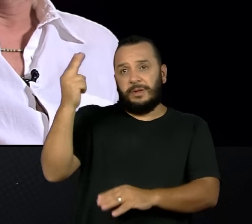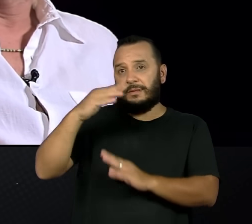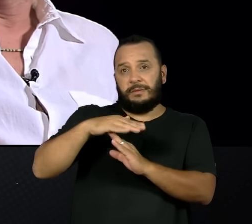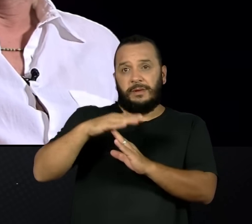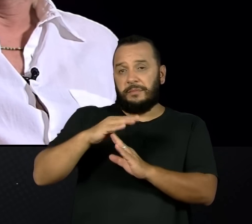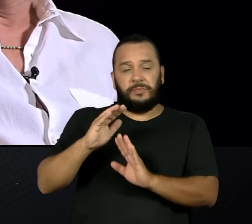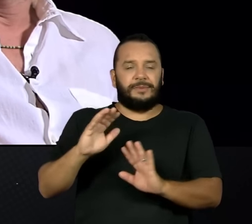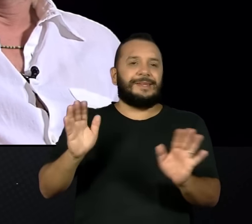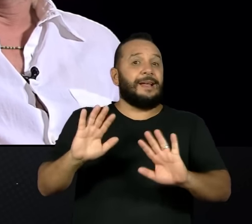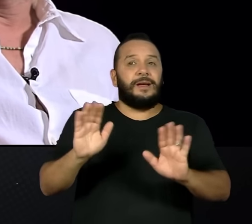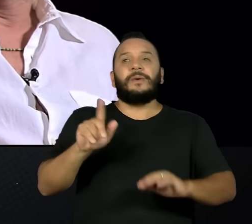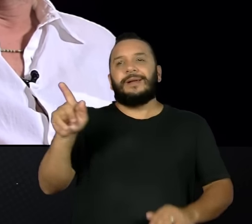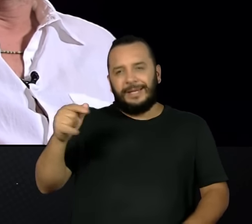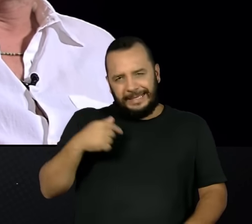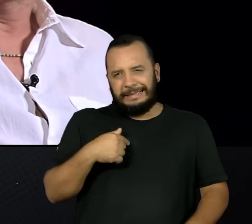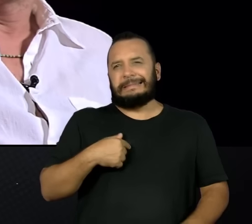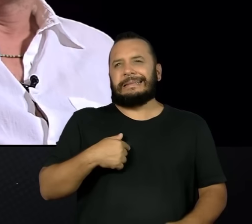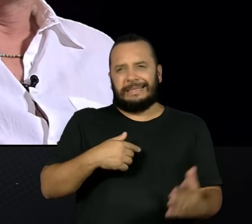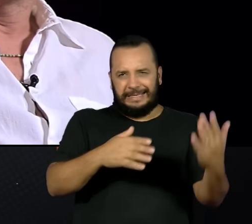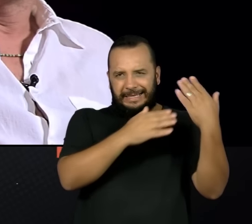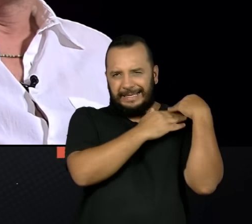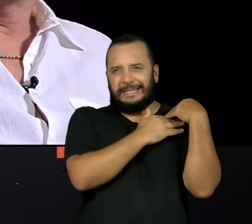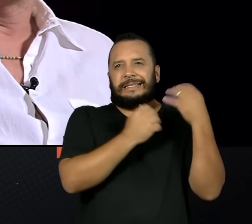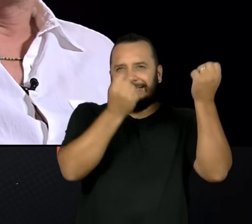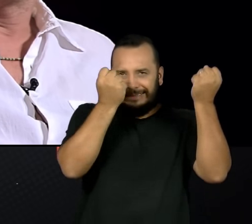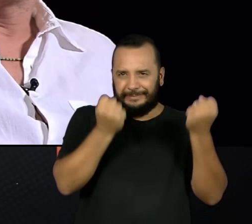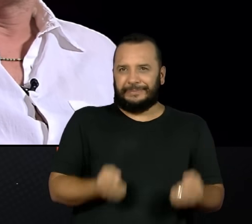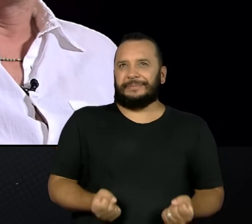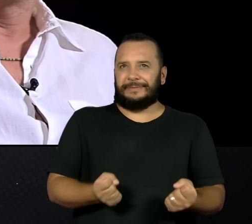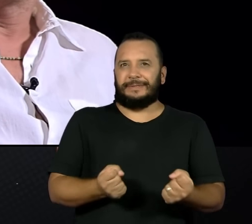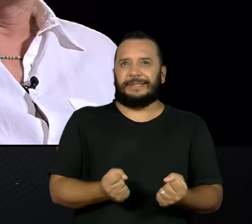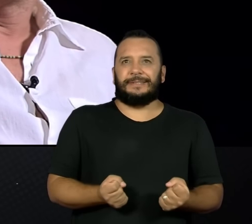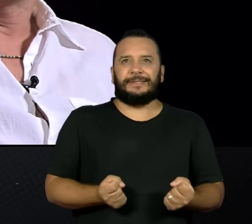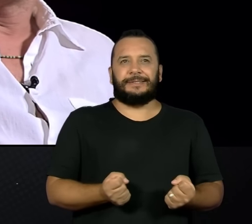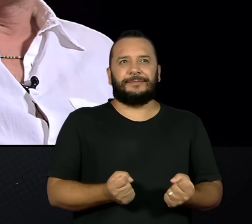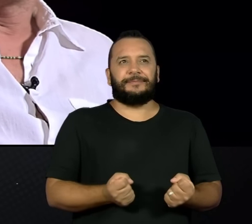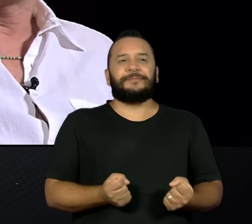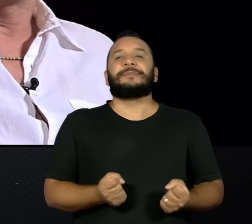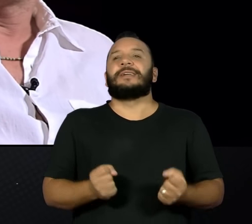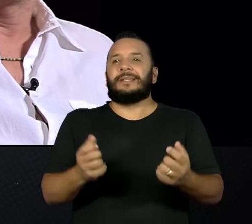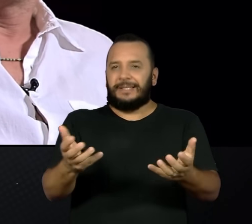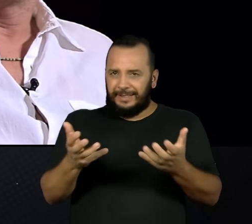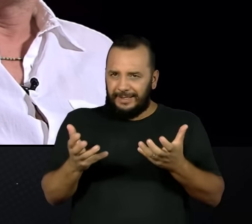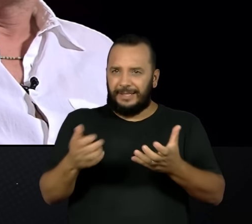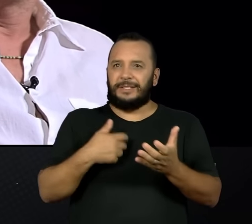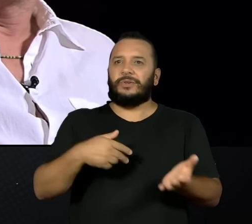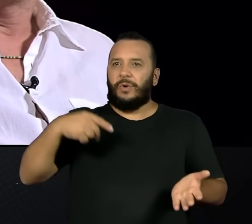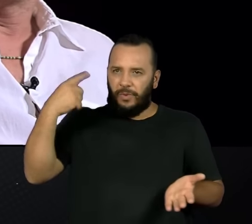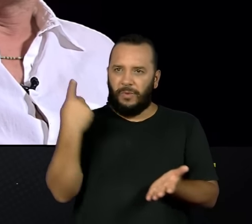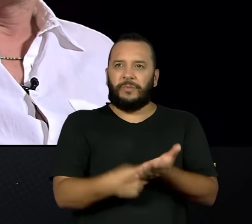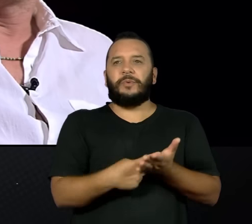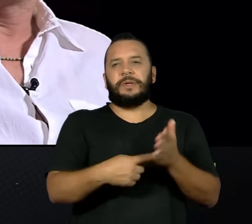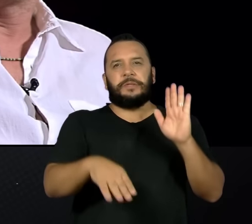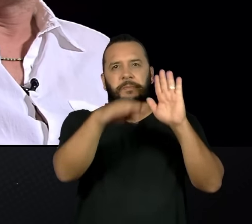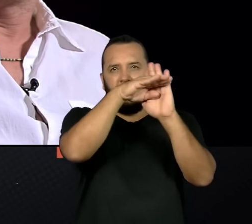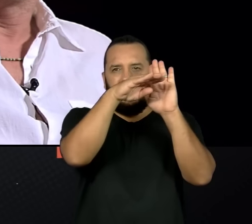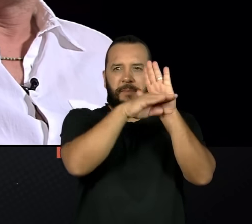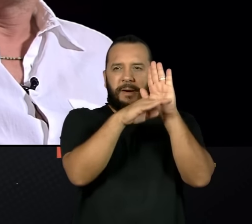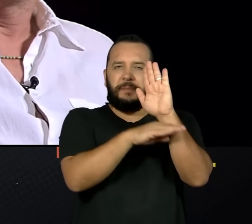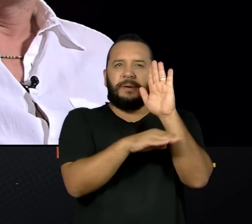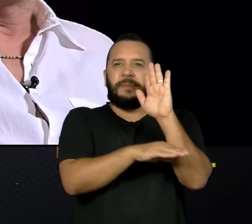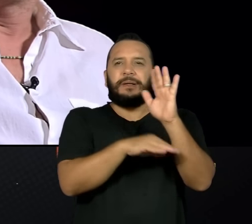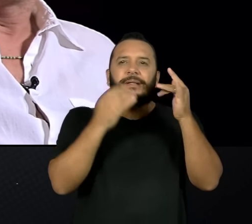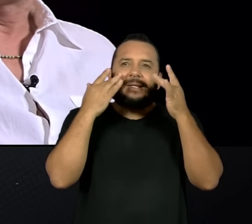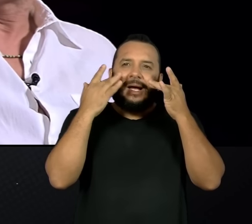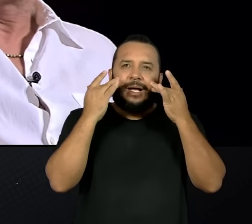mas não como um grande homem de teatro que que é ele e quis honrar os seus compromissos teatrais até o